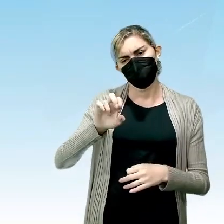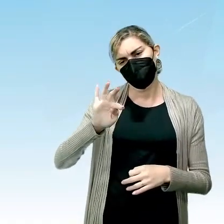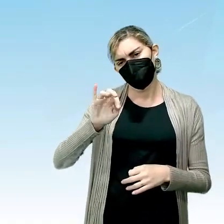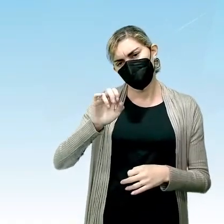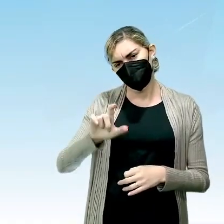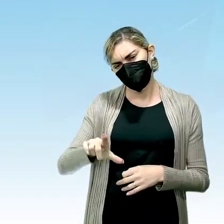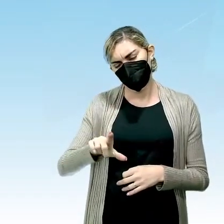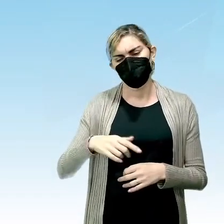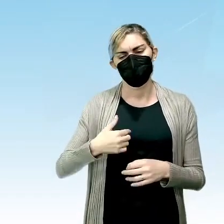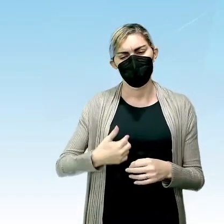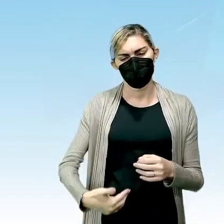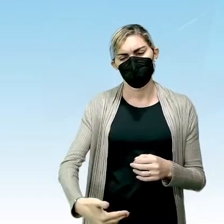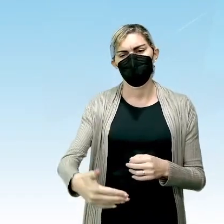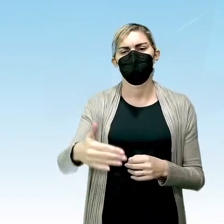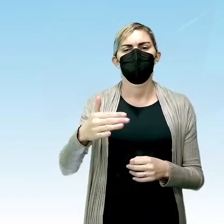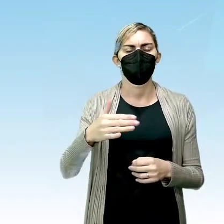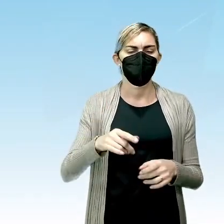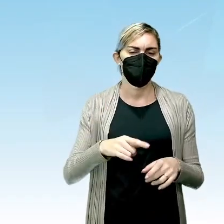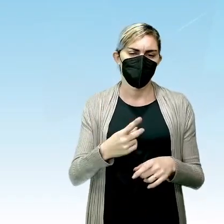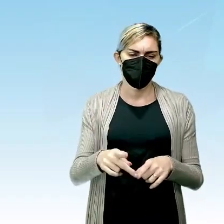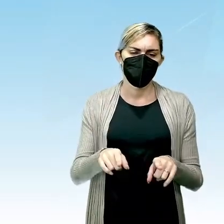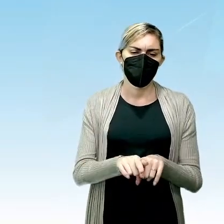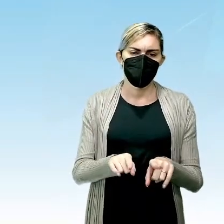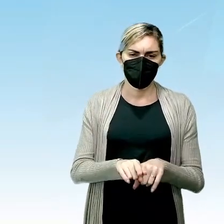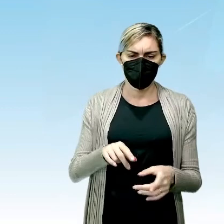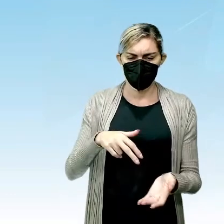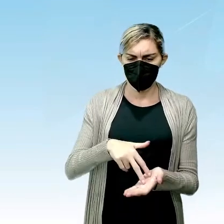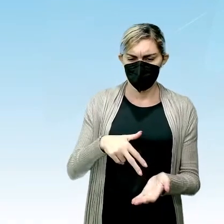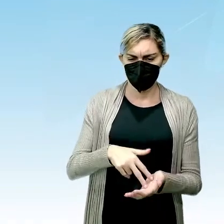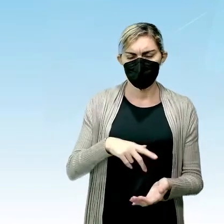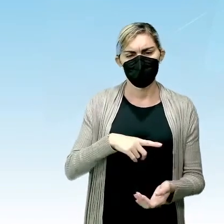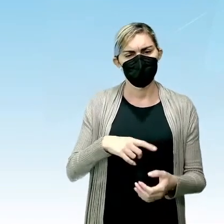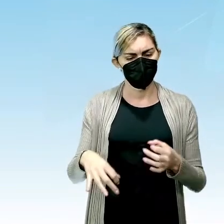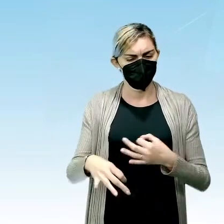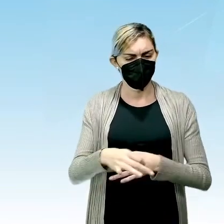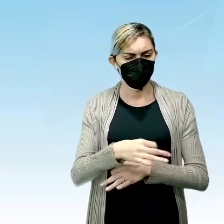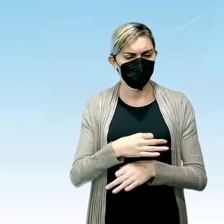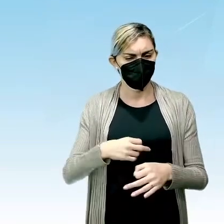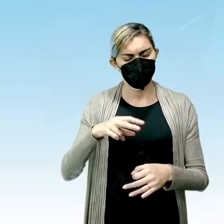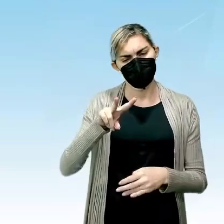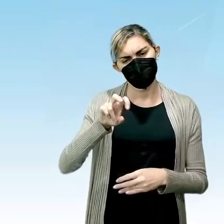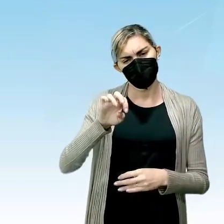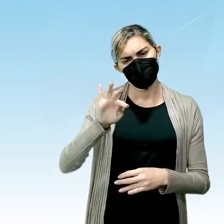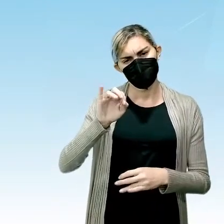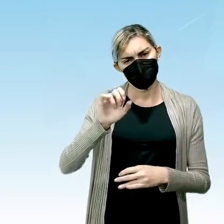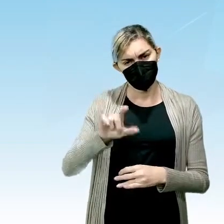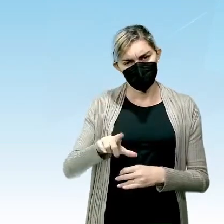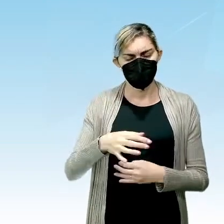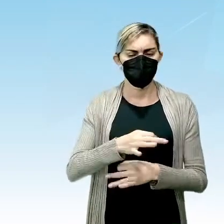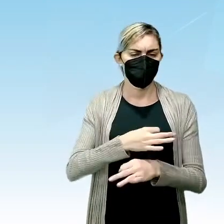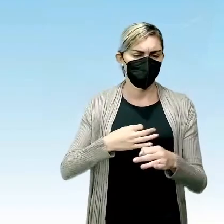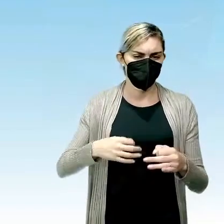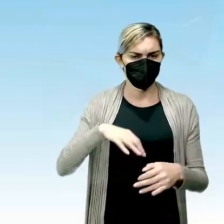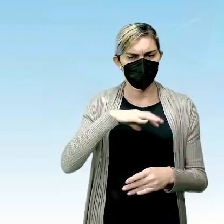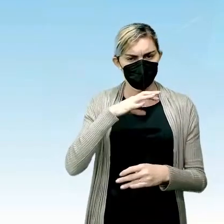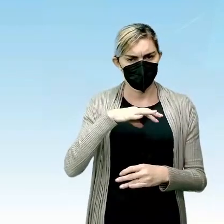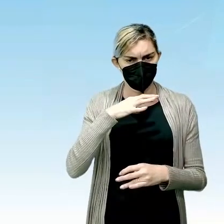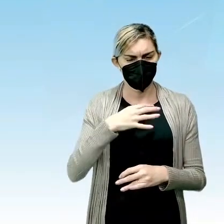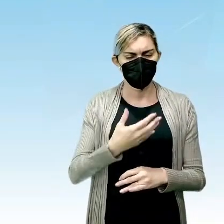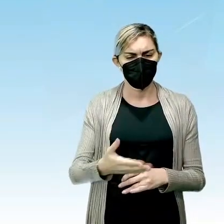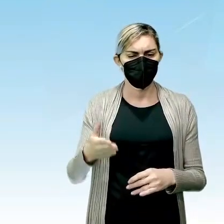por sua vez, ele só é presente na célula vegetal. Na célula animal, ele vai se